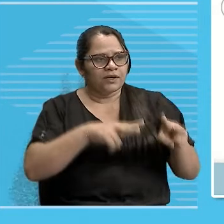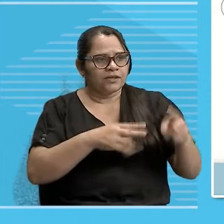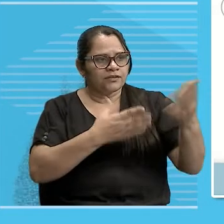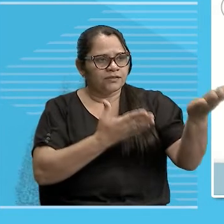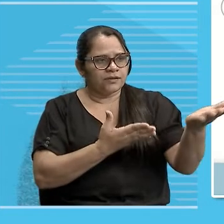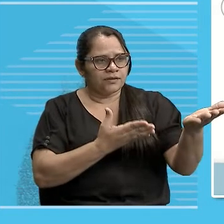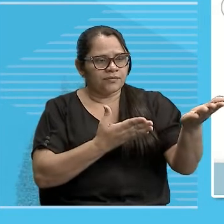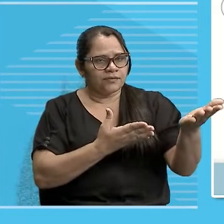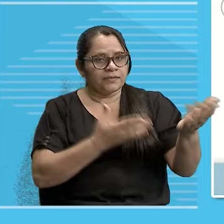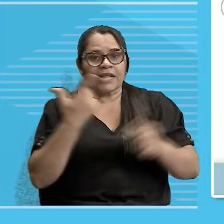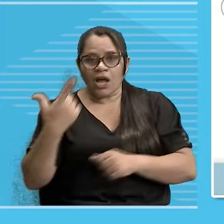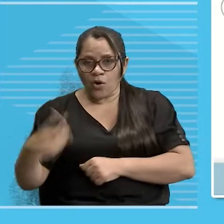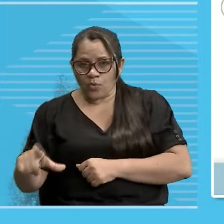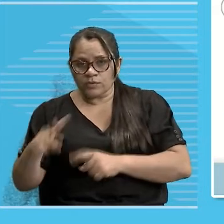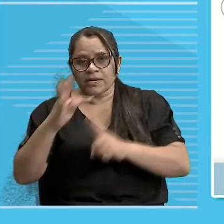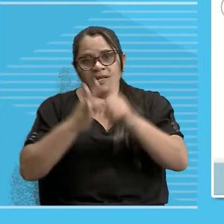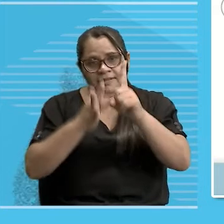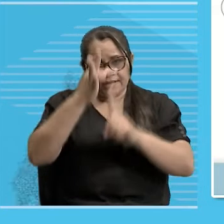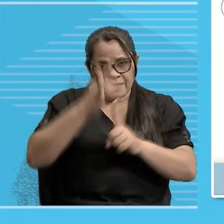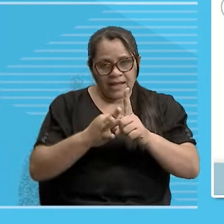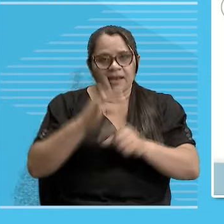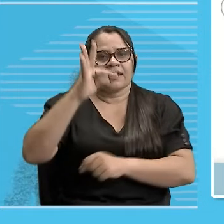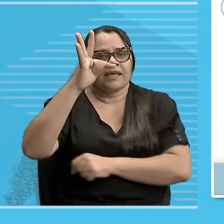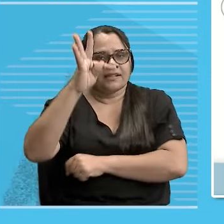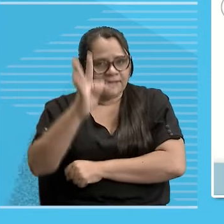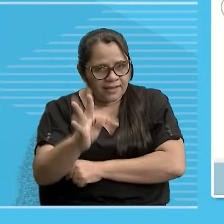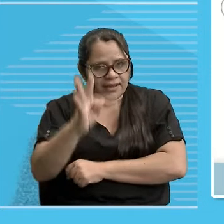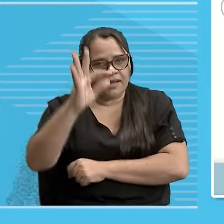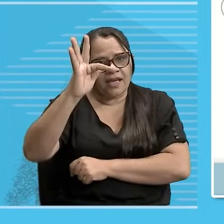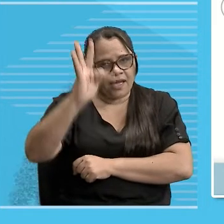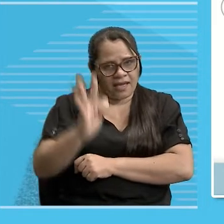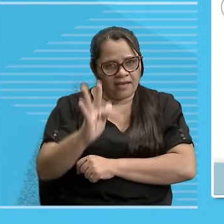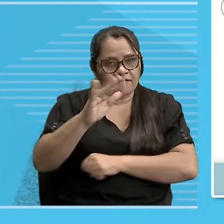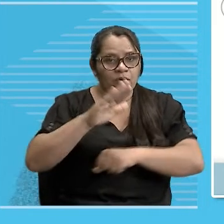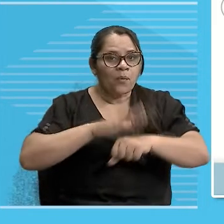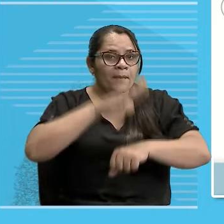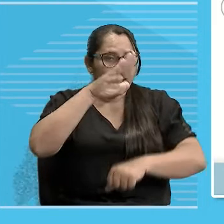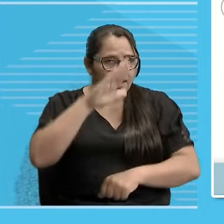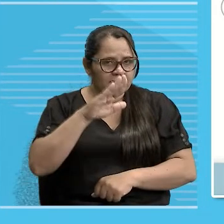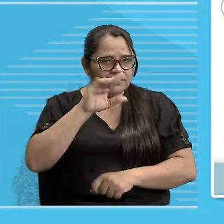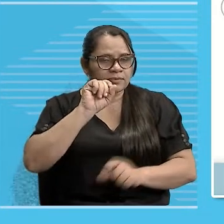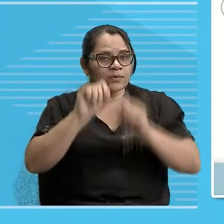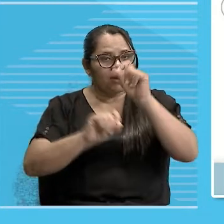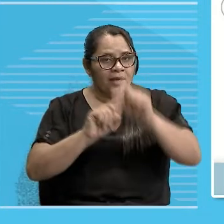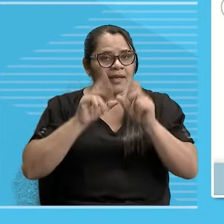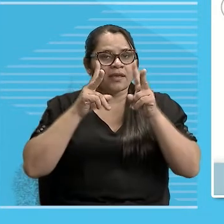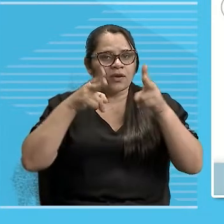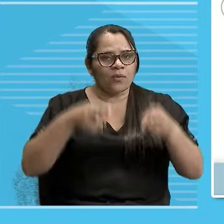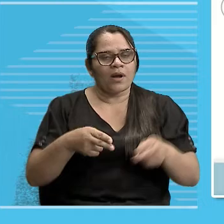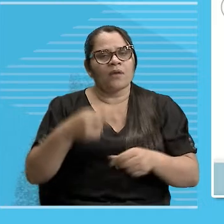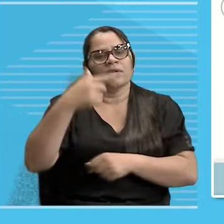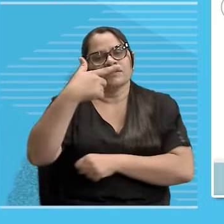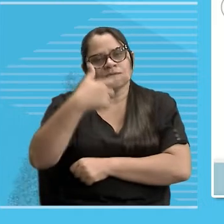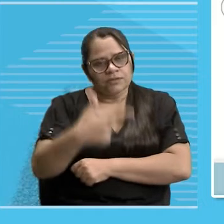Na Fahrenheit, ele disse que o máximo dela é 212